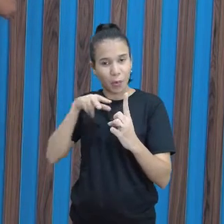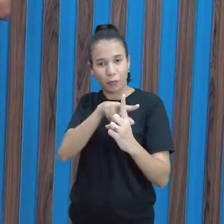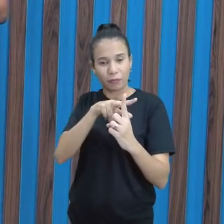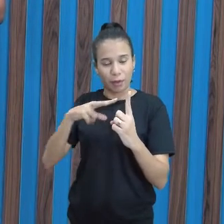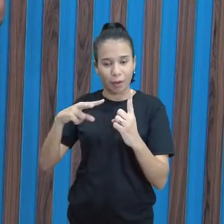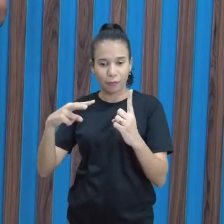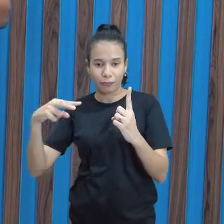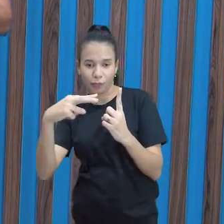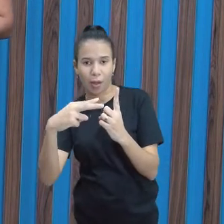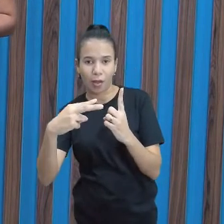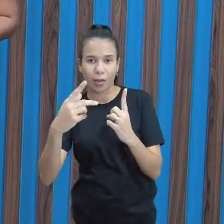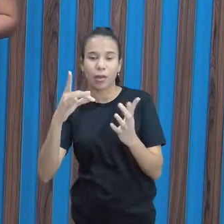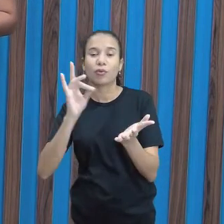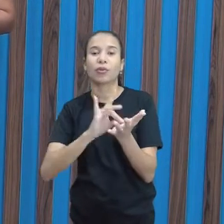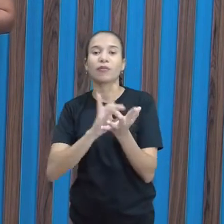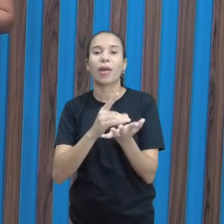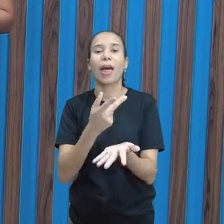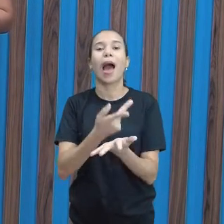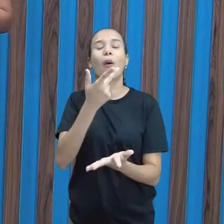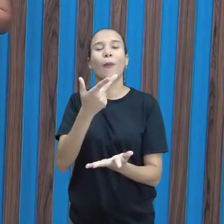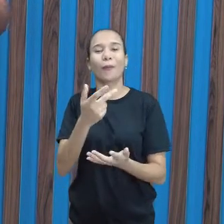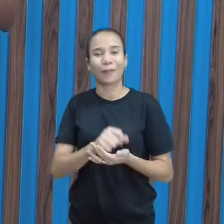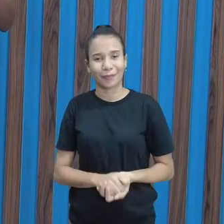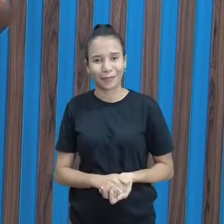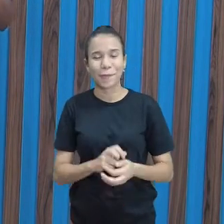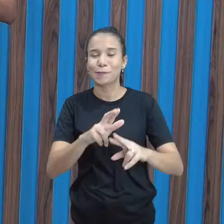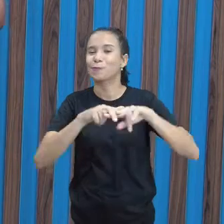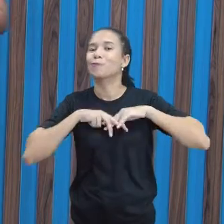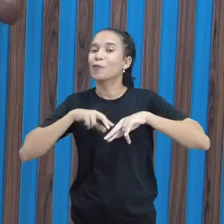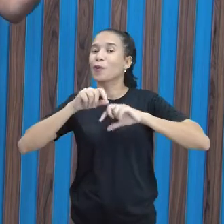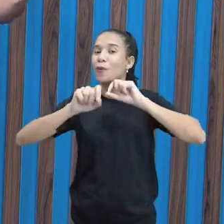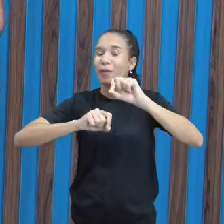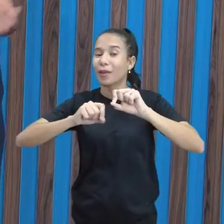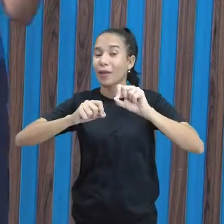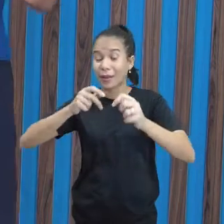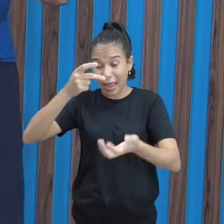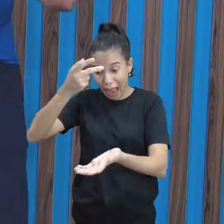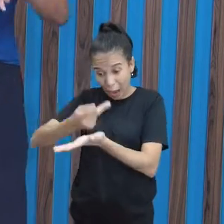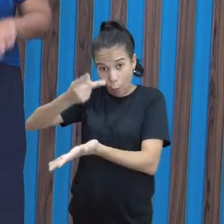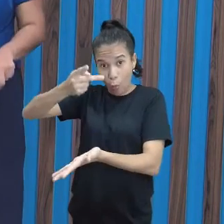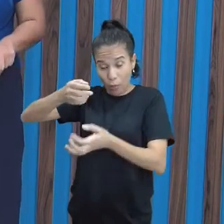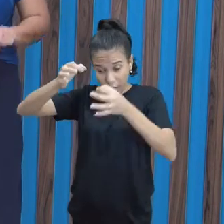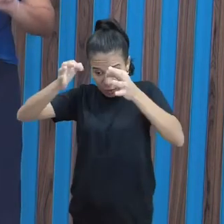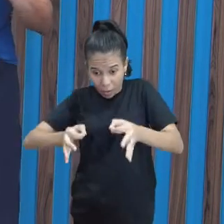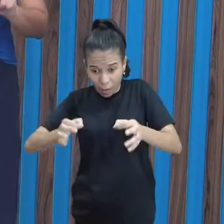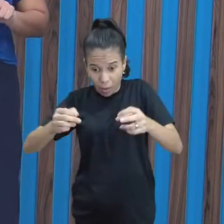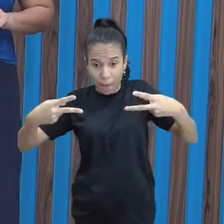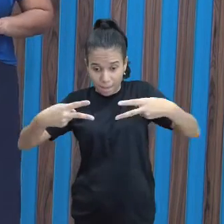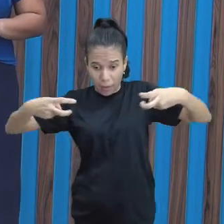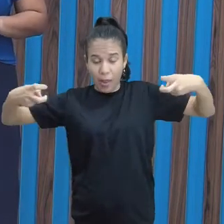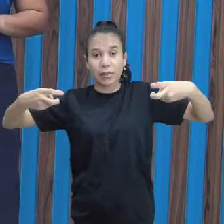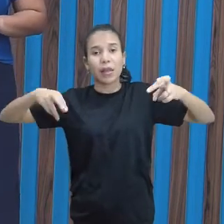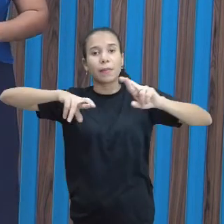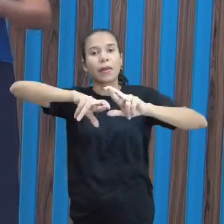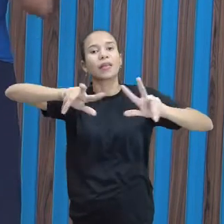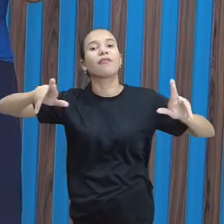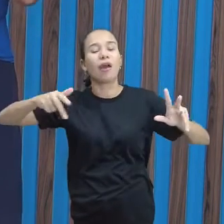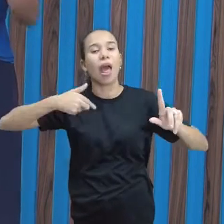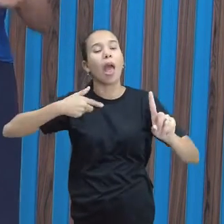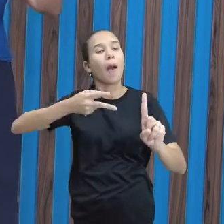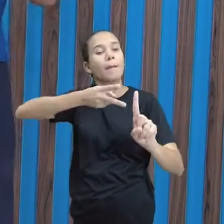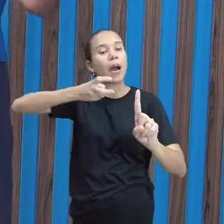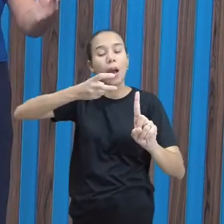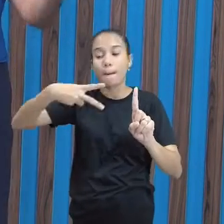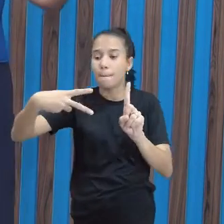o outro lado e o que de fato aconteceu. Por quê? Porque o acontecido ele é percebido de maneiras diferentes. E ele pode